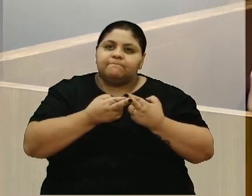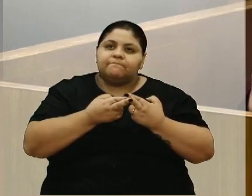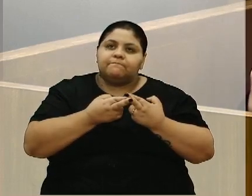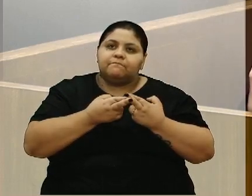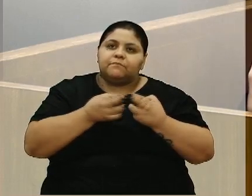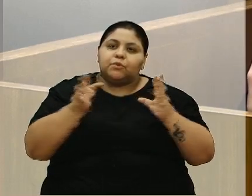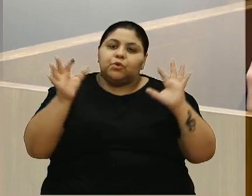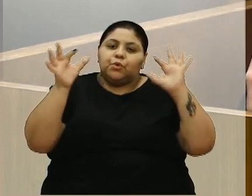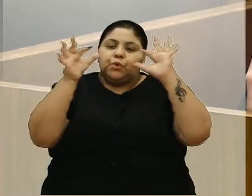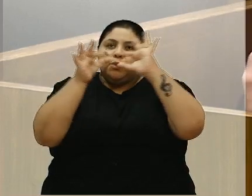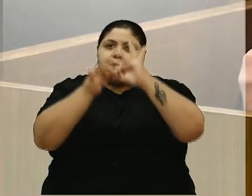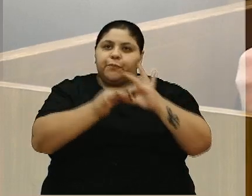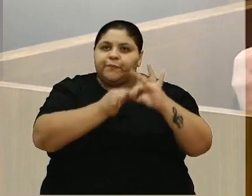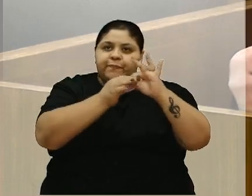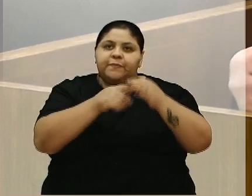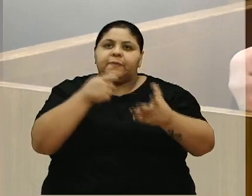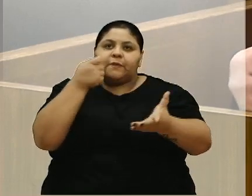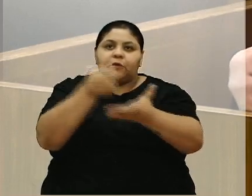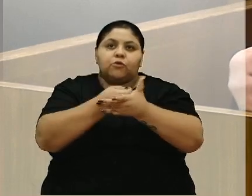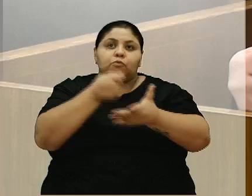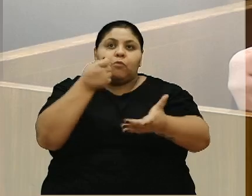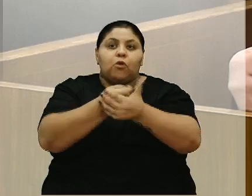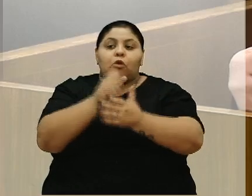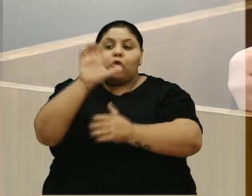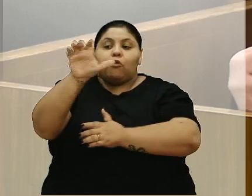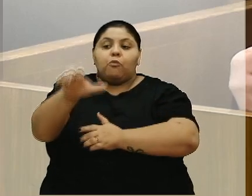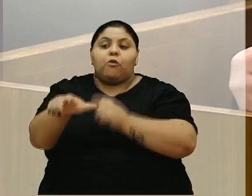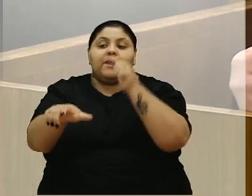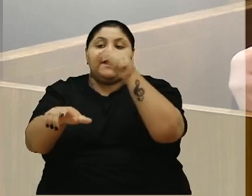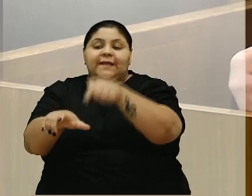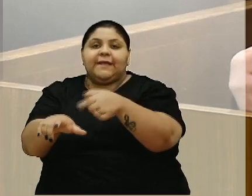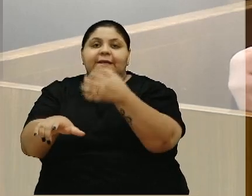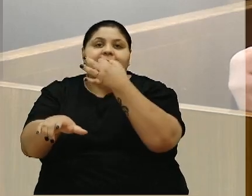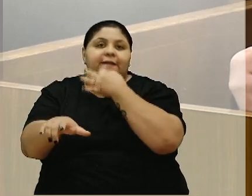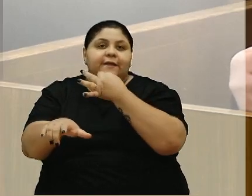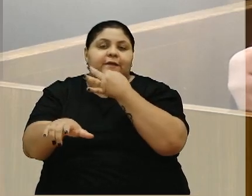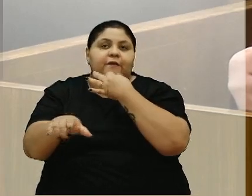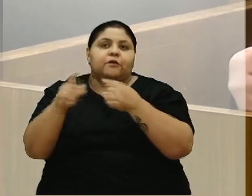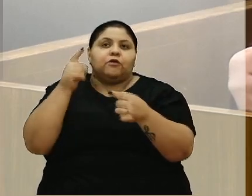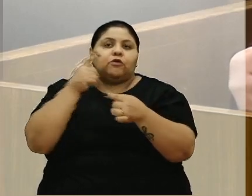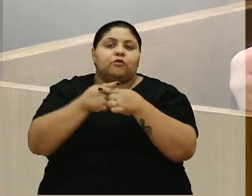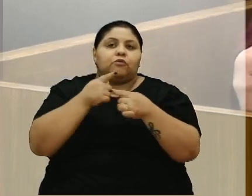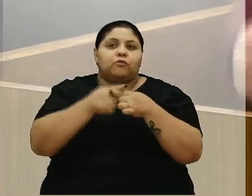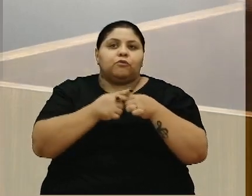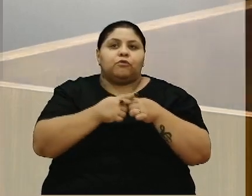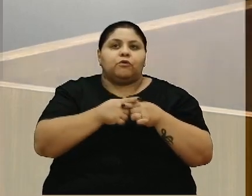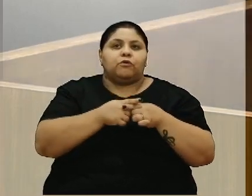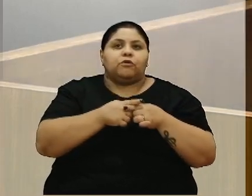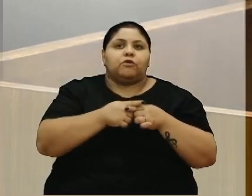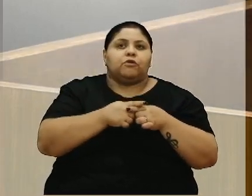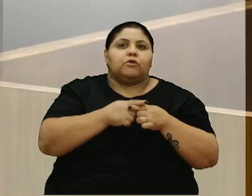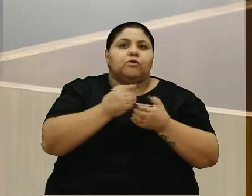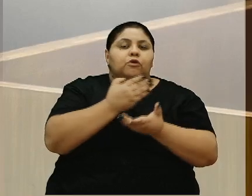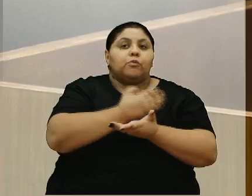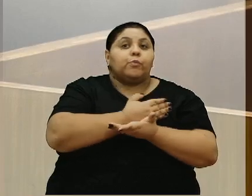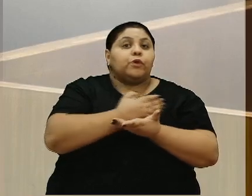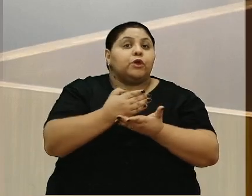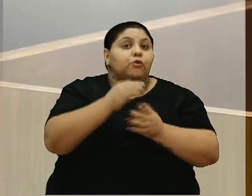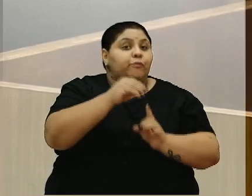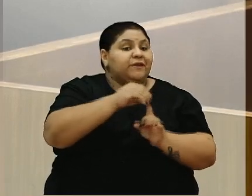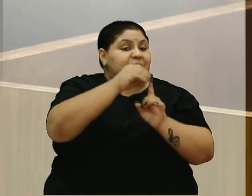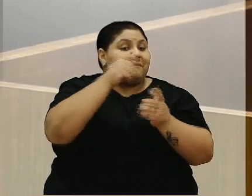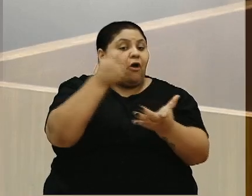unificar a luta do polo aqui em Caxias do Sul. Porque quem é o pai, a mãe, padrinho e padrinha dessa luta é Caxias do